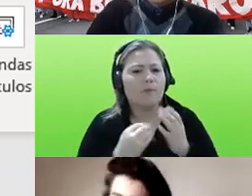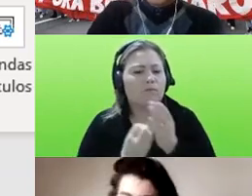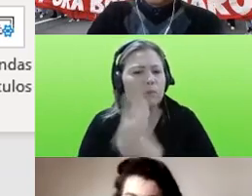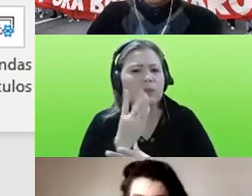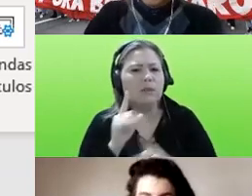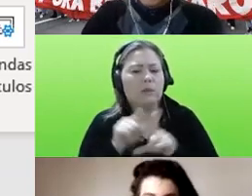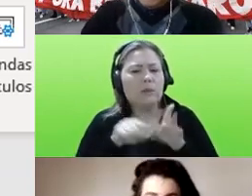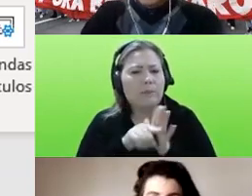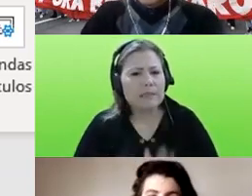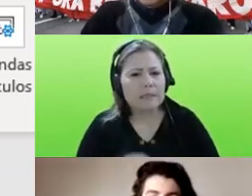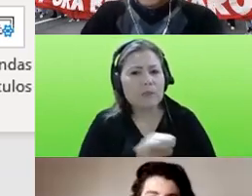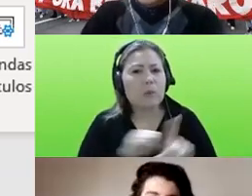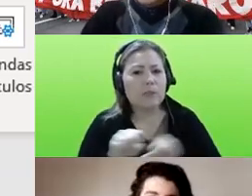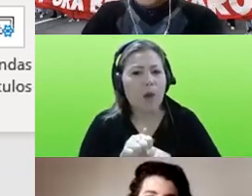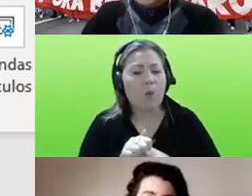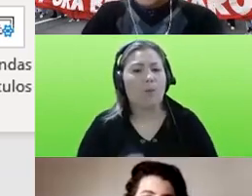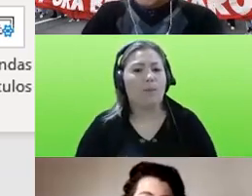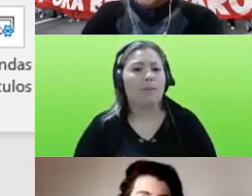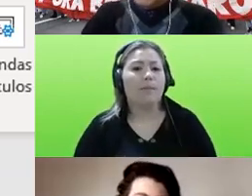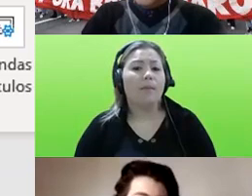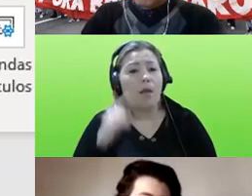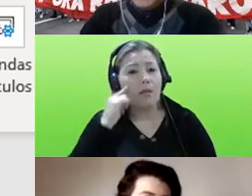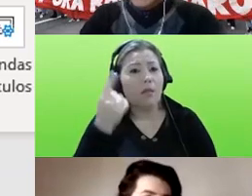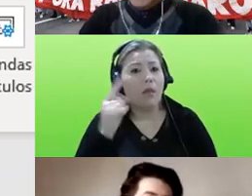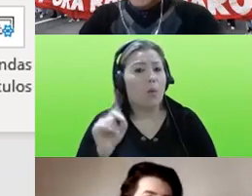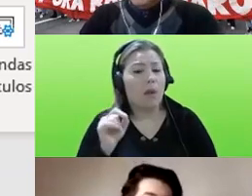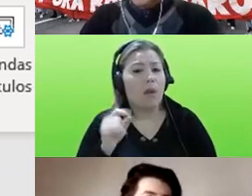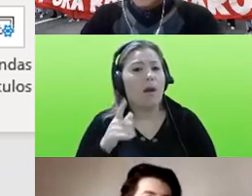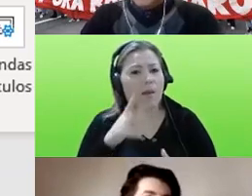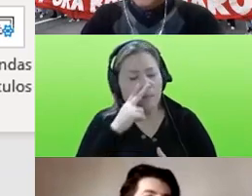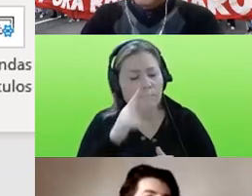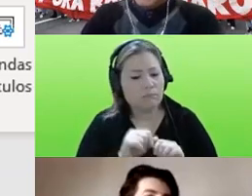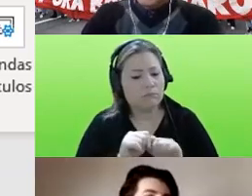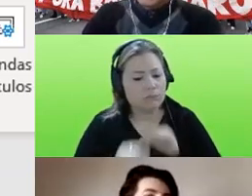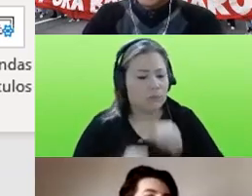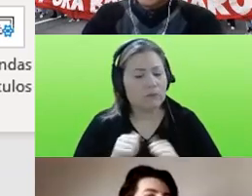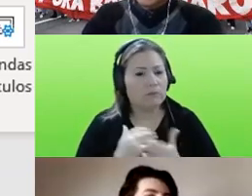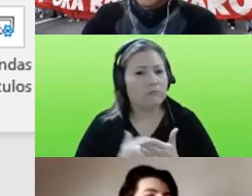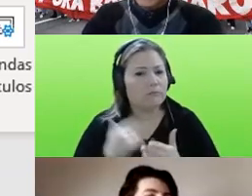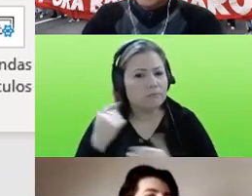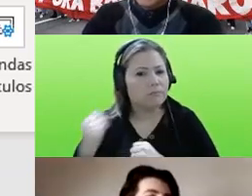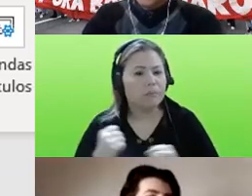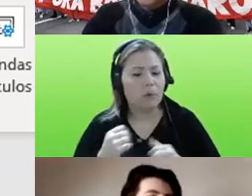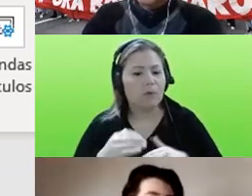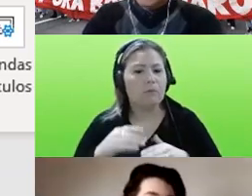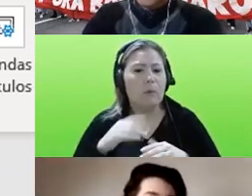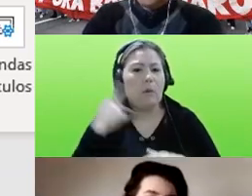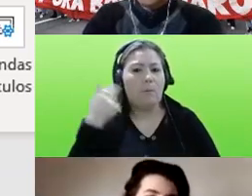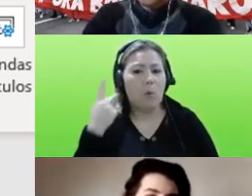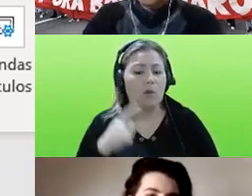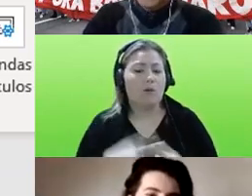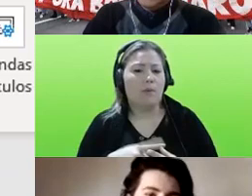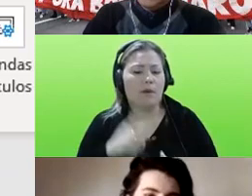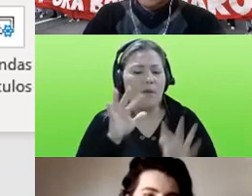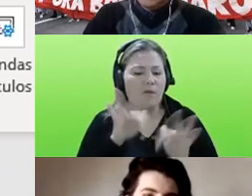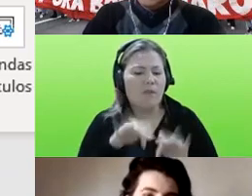Pesquisa Social, a ideia era de emancipação política. E vocês devem se lembrar que ali no final dos